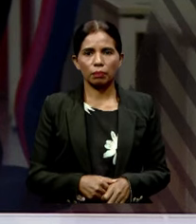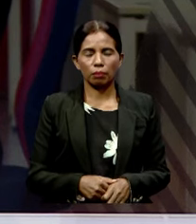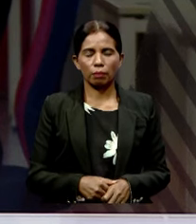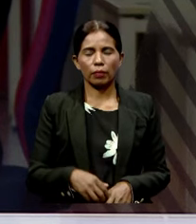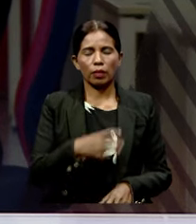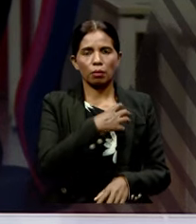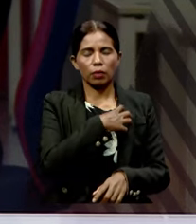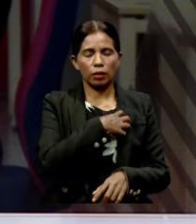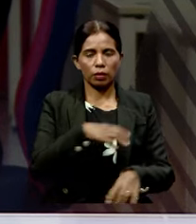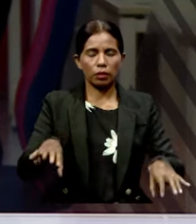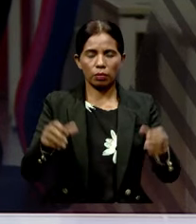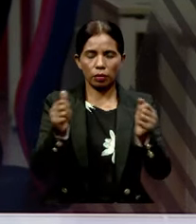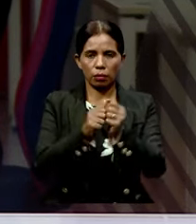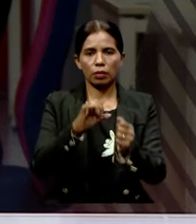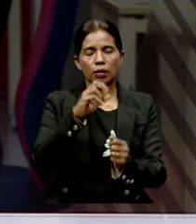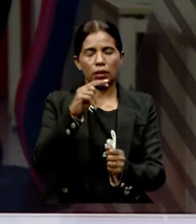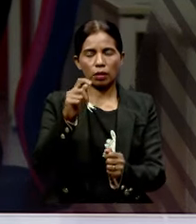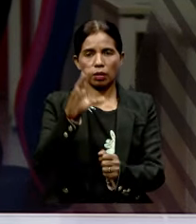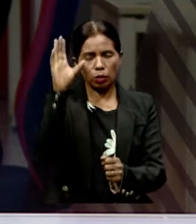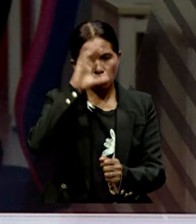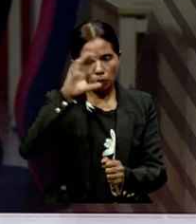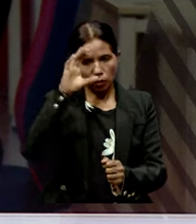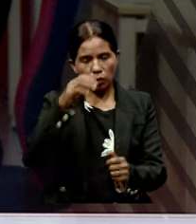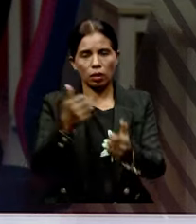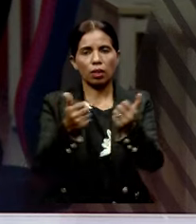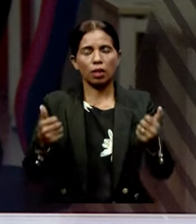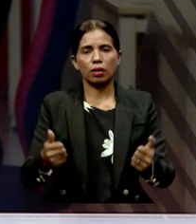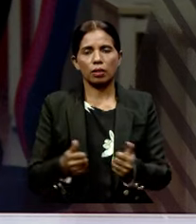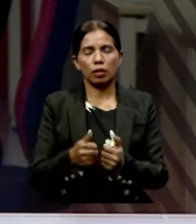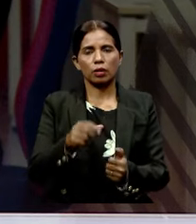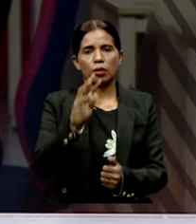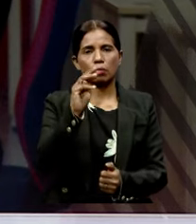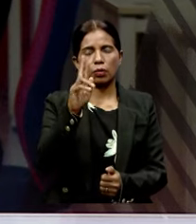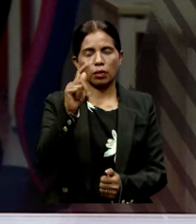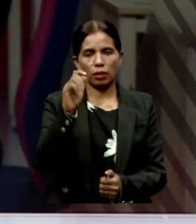Penitência colaborou com Interpol a tubuca tu rede agência multigame.